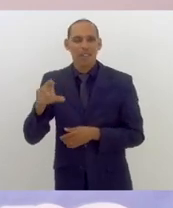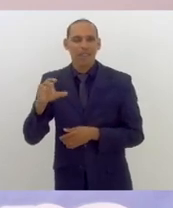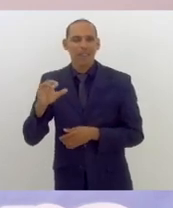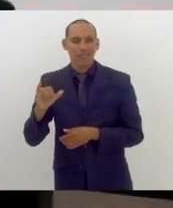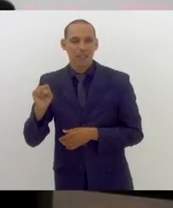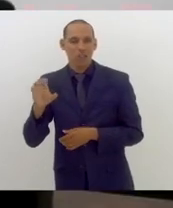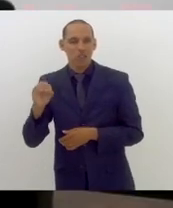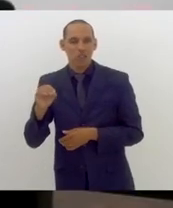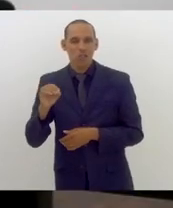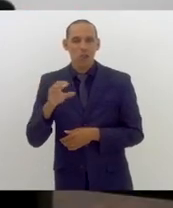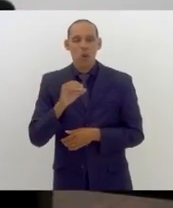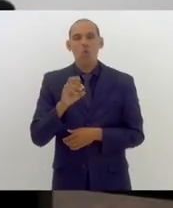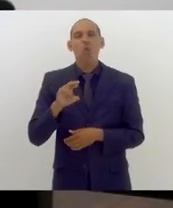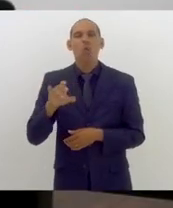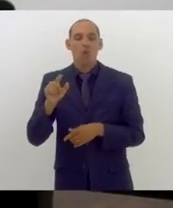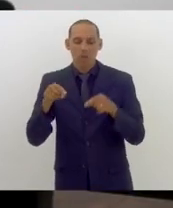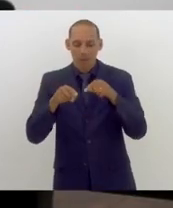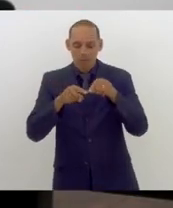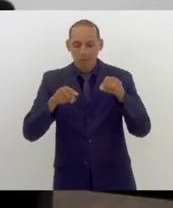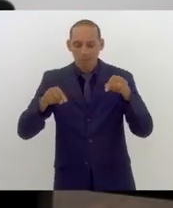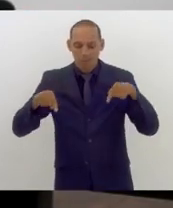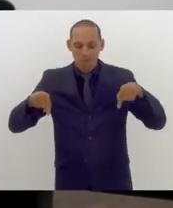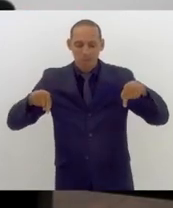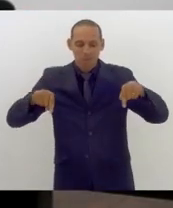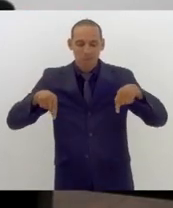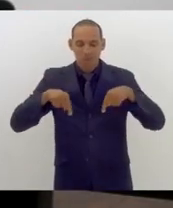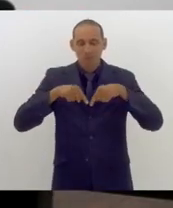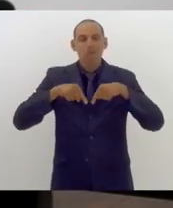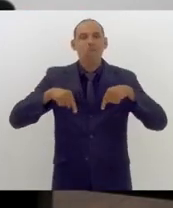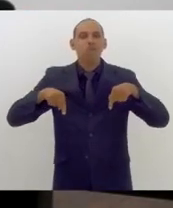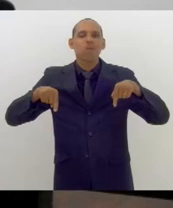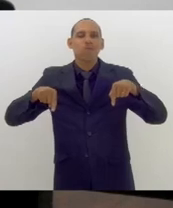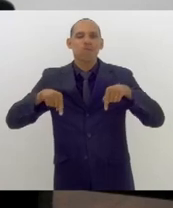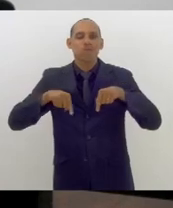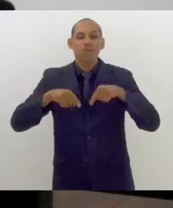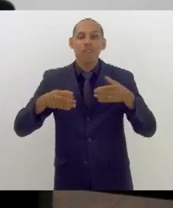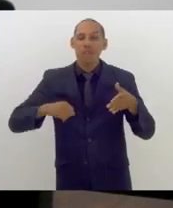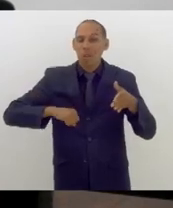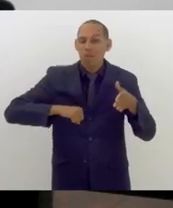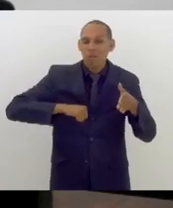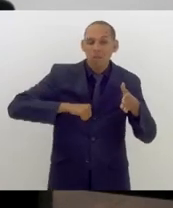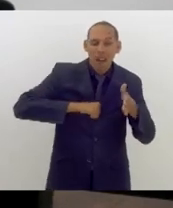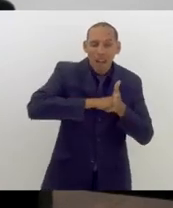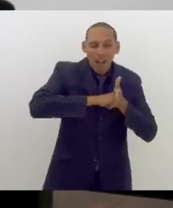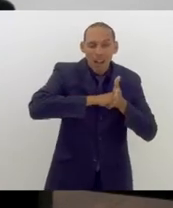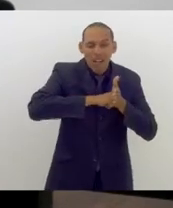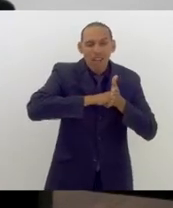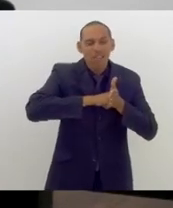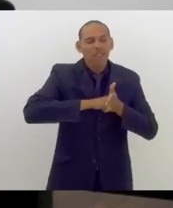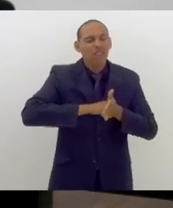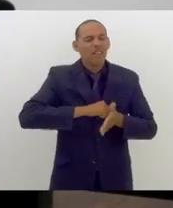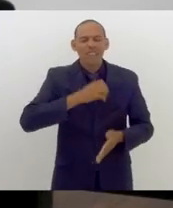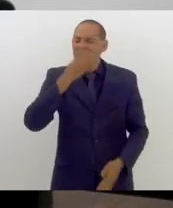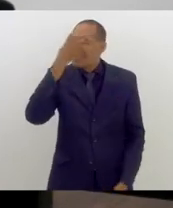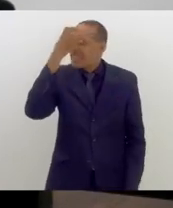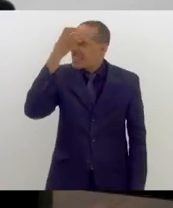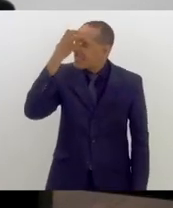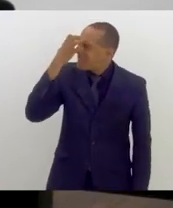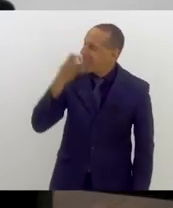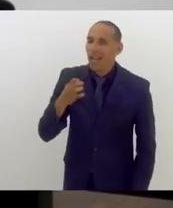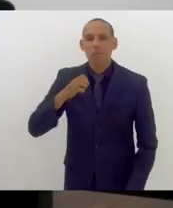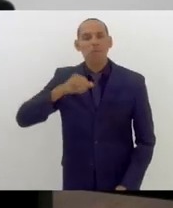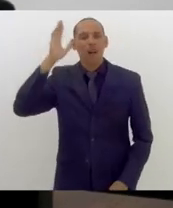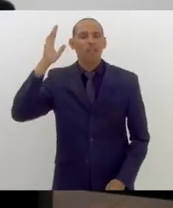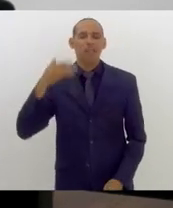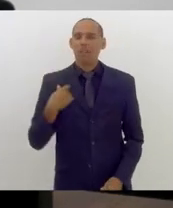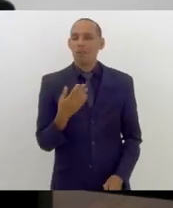então aquilo ali era uma coisa que esse impacto da linha é muito mais sério do que e eu